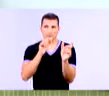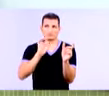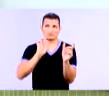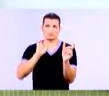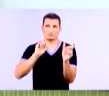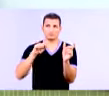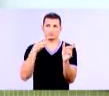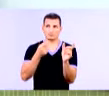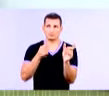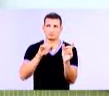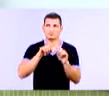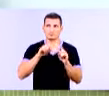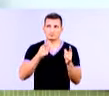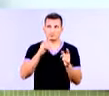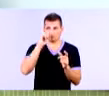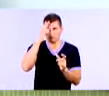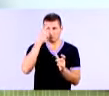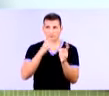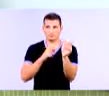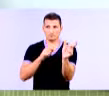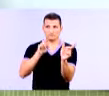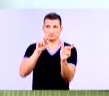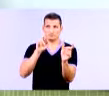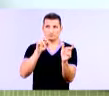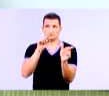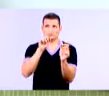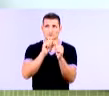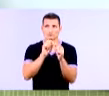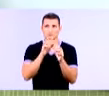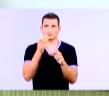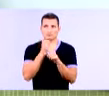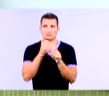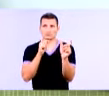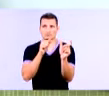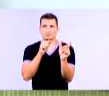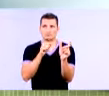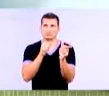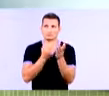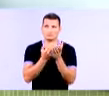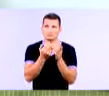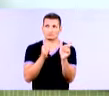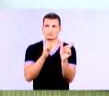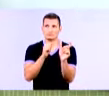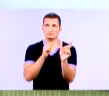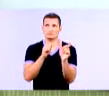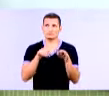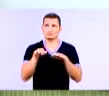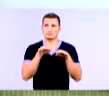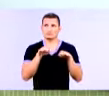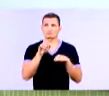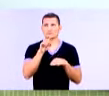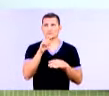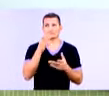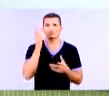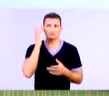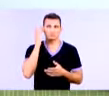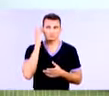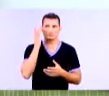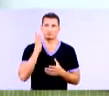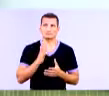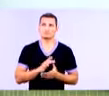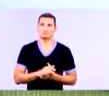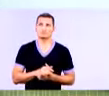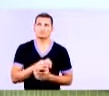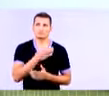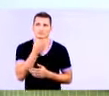uma variável, se você vai fazer uma operação ainda nela, inicializa ela com o valor padrão que você acha, né? Vocês vão